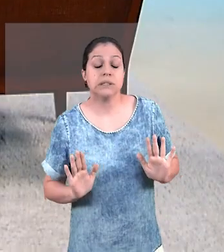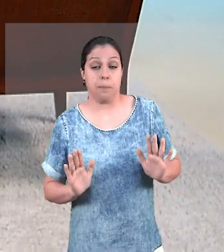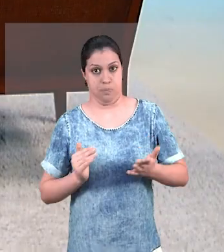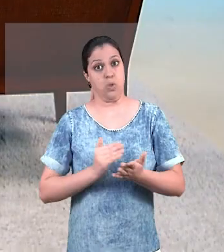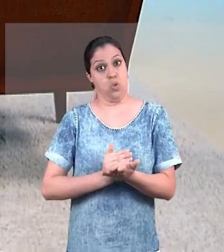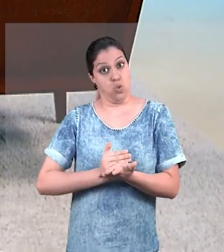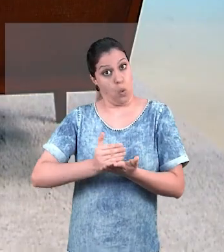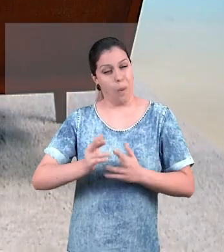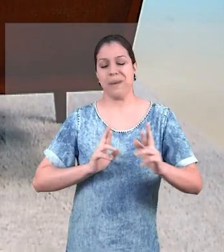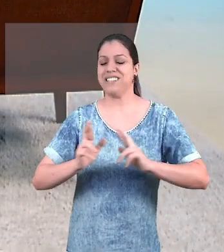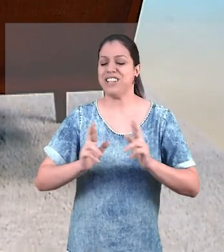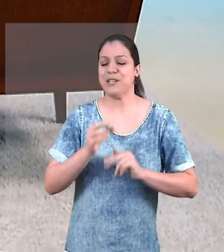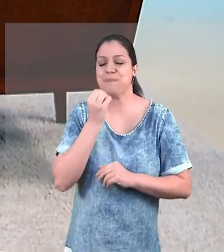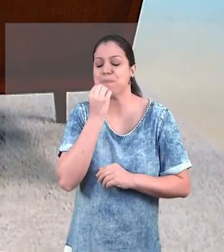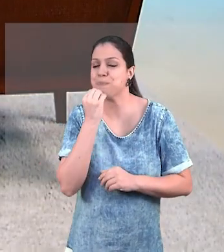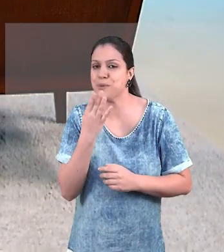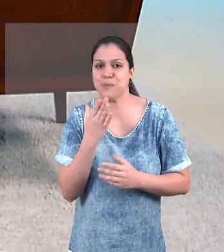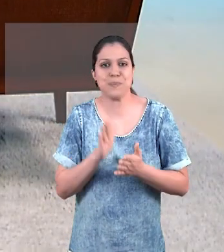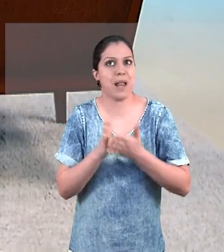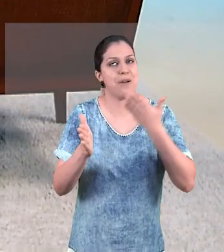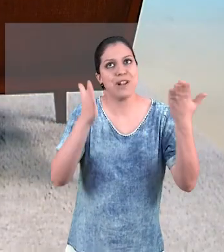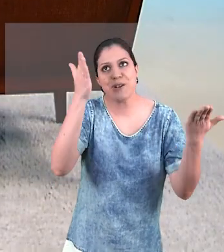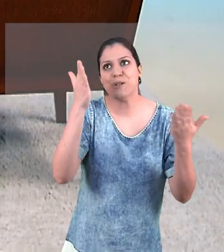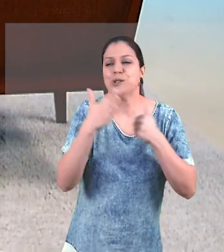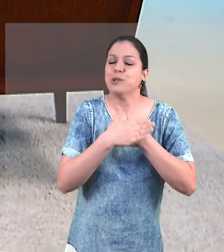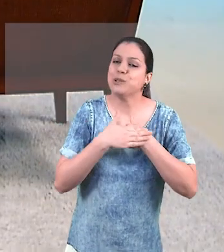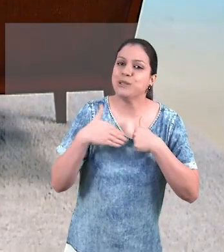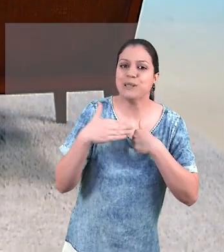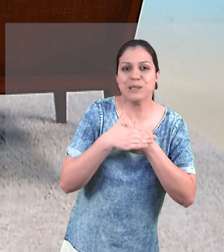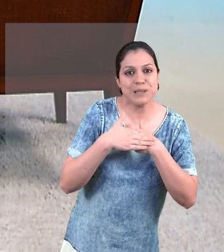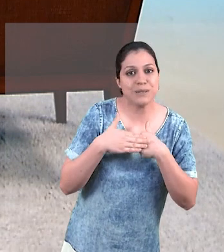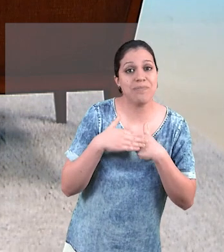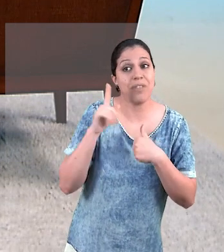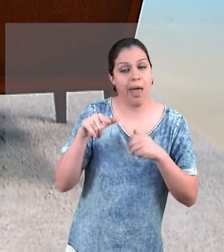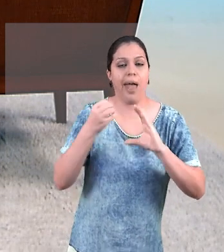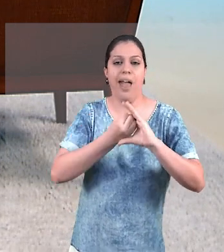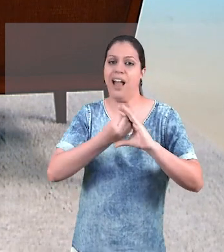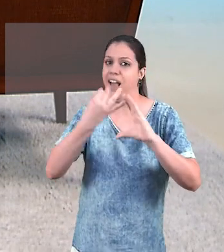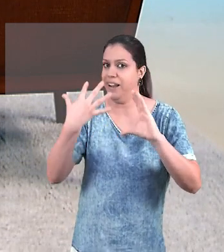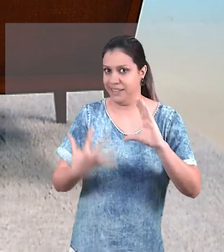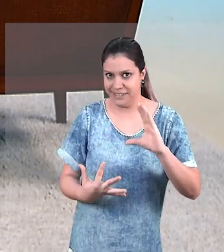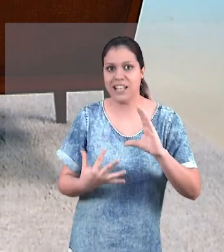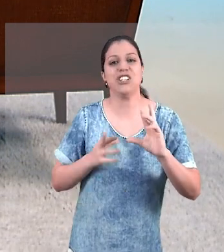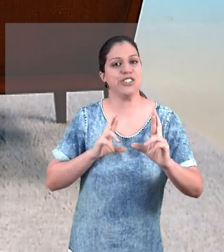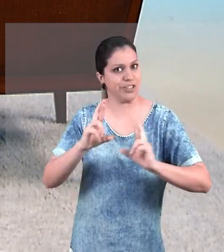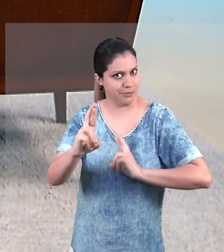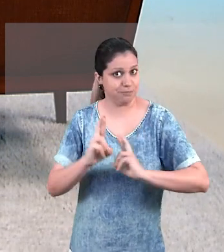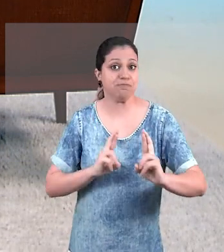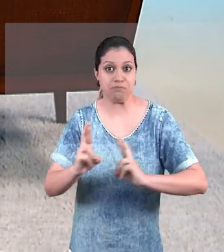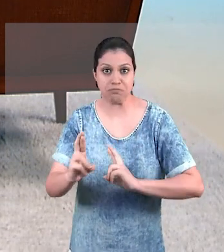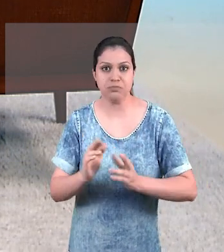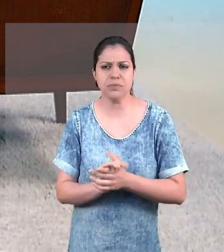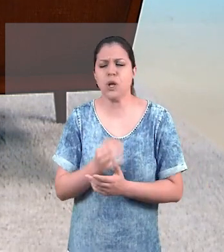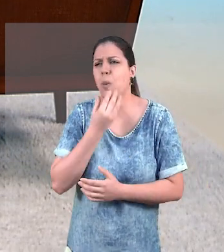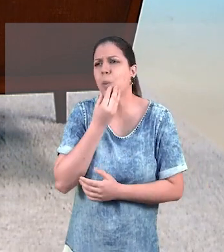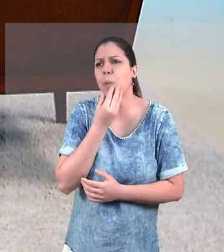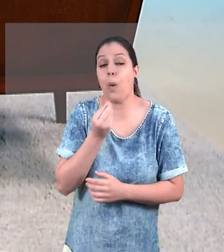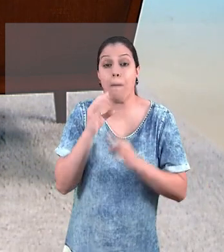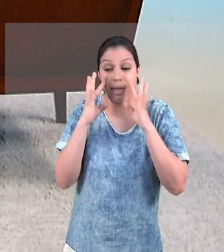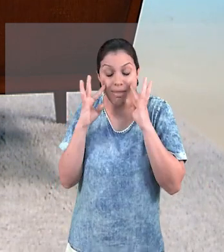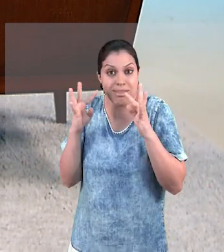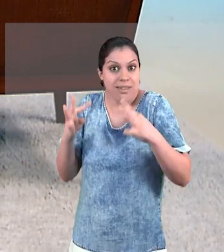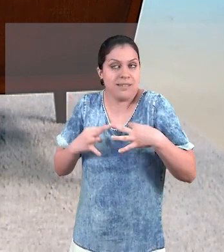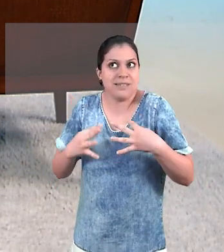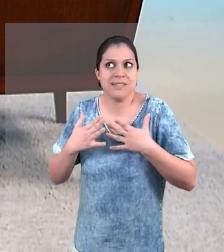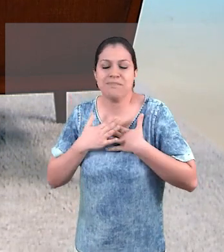No início era um relacionamento maravilhoso, que é uma característica desse tipo de relacionamento. Ele era